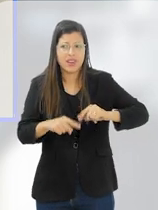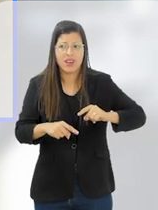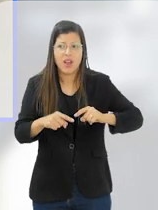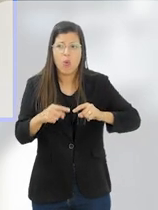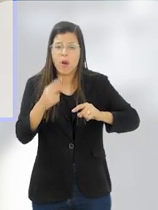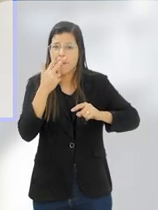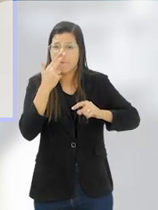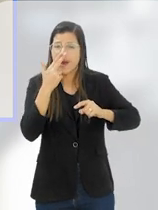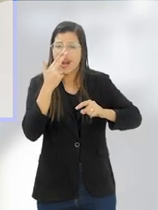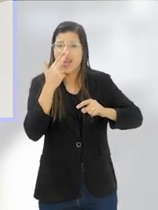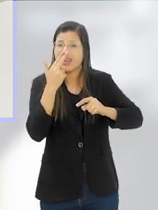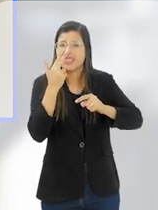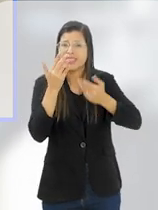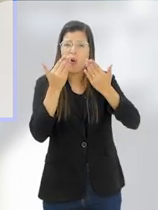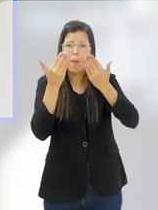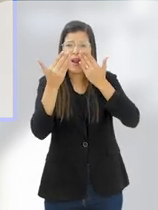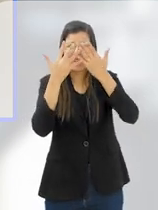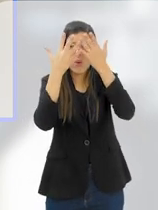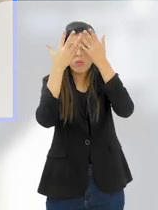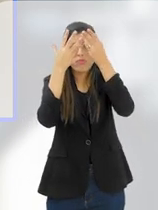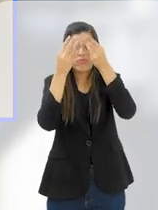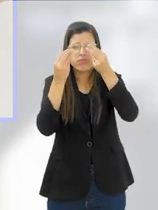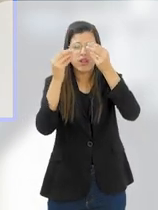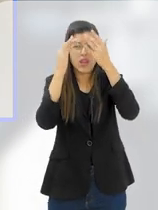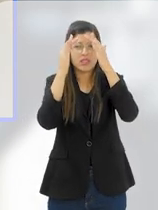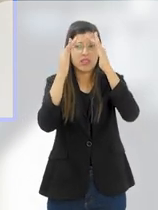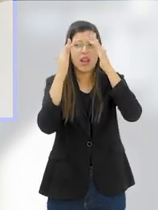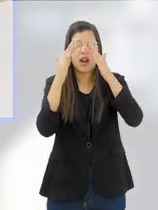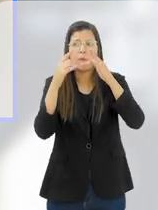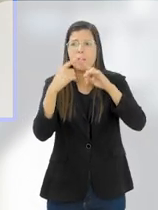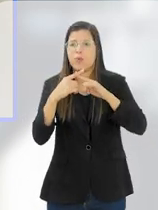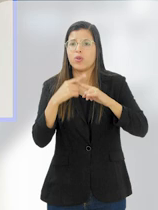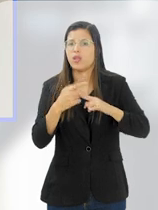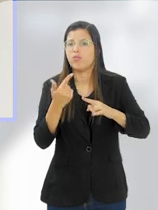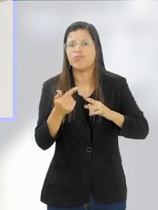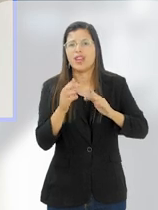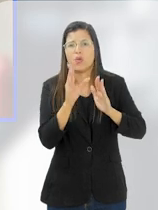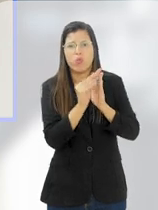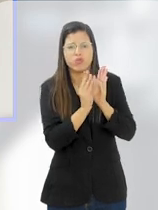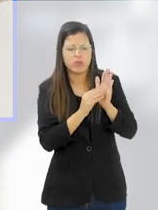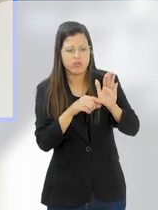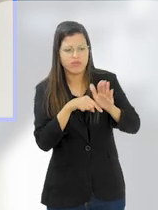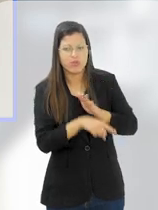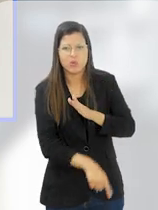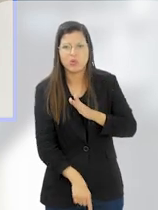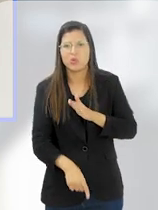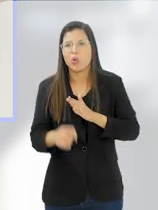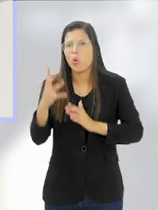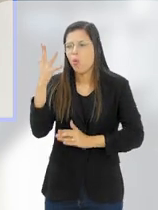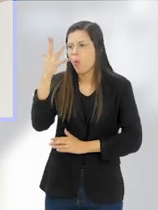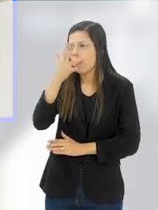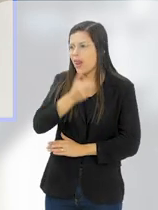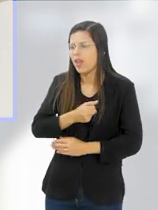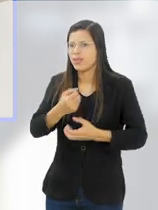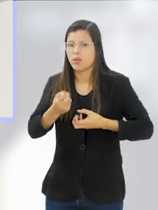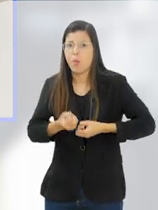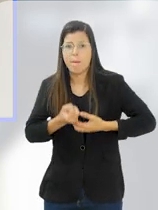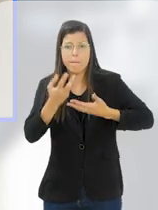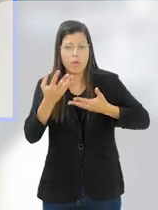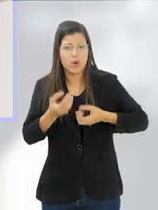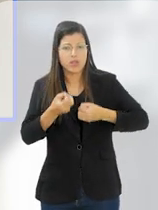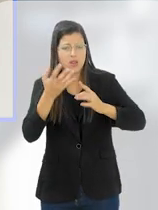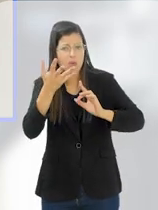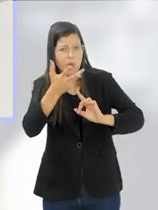claro, apodrecendo esse cérebro, porque ele não é mais exposto a conteúdos com uma certa profundidade, com lirismo, com beleza, com poesia,